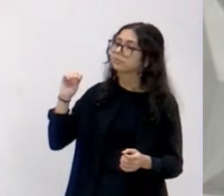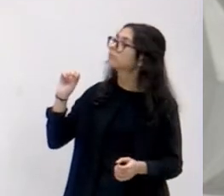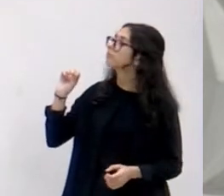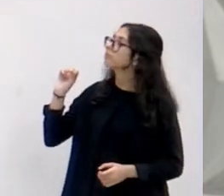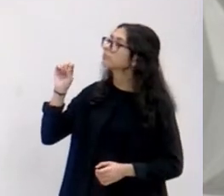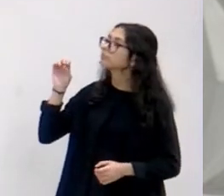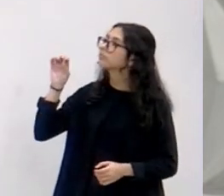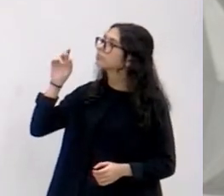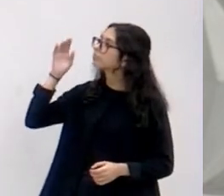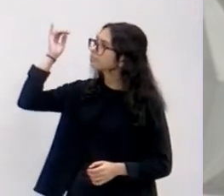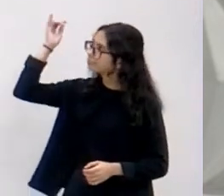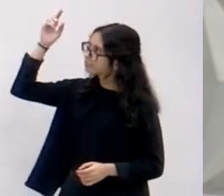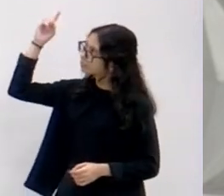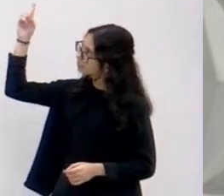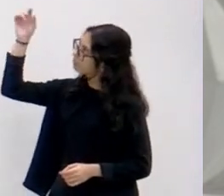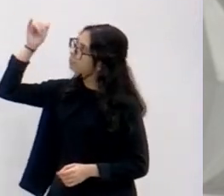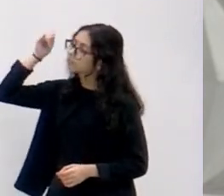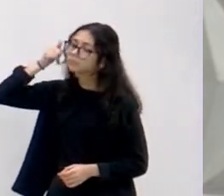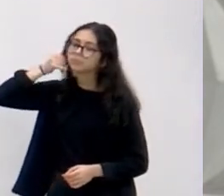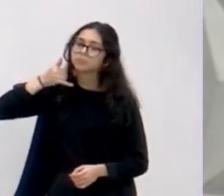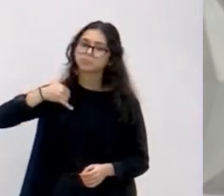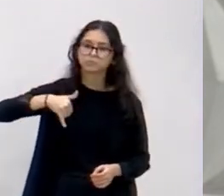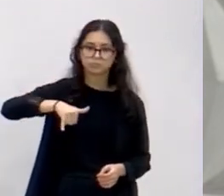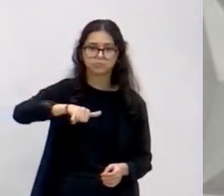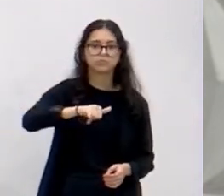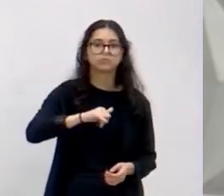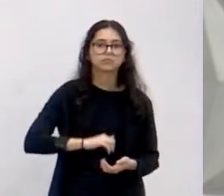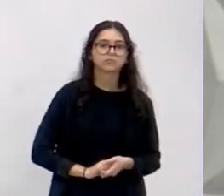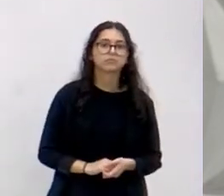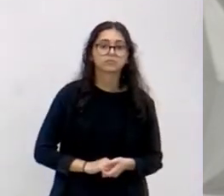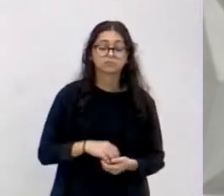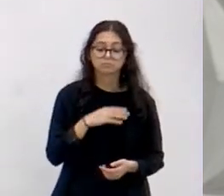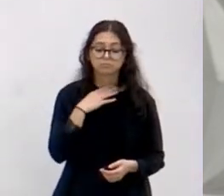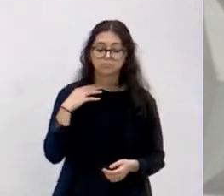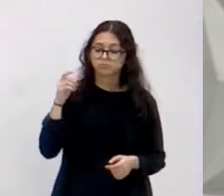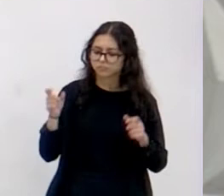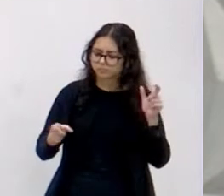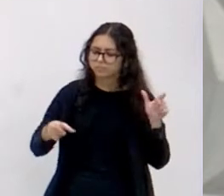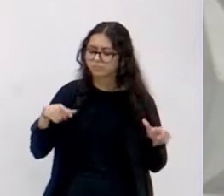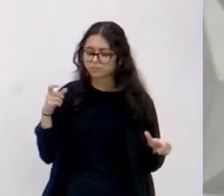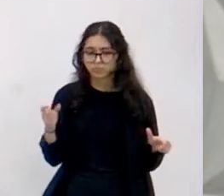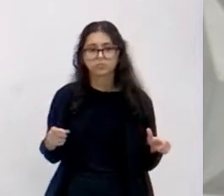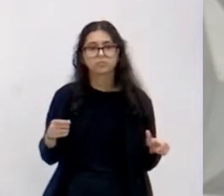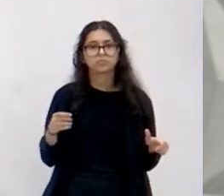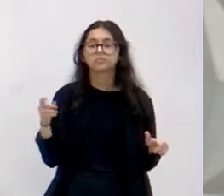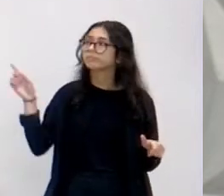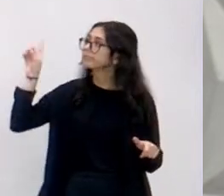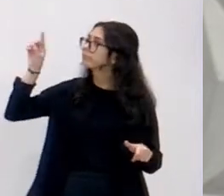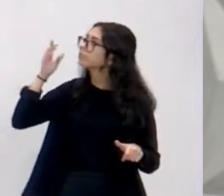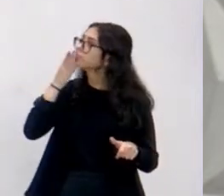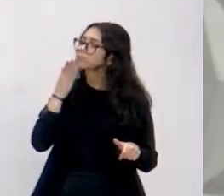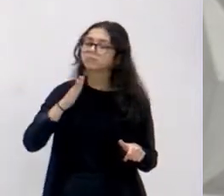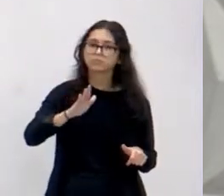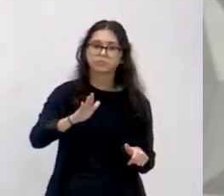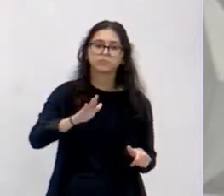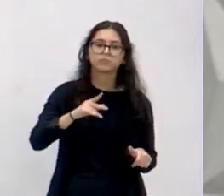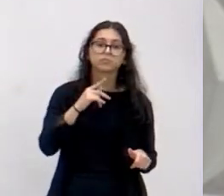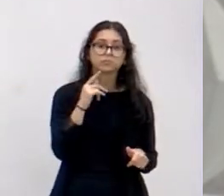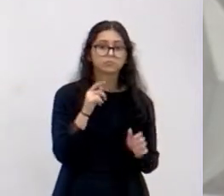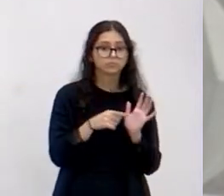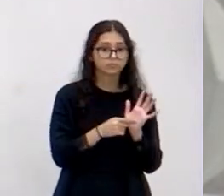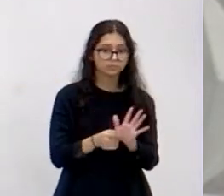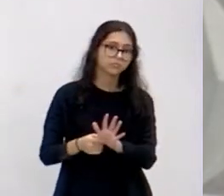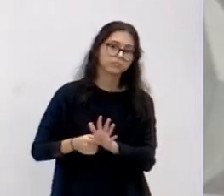é assim que está escrito que Jezabel estava eliminando uma uns Profetas de Deus O Curioso também